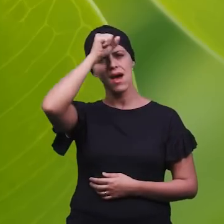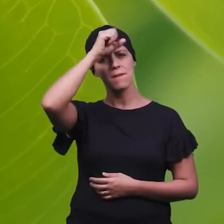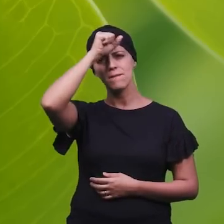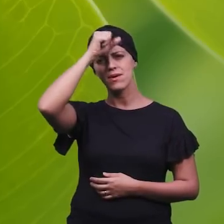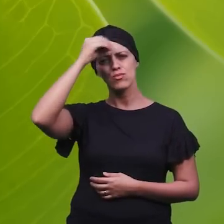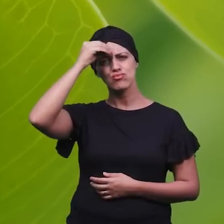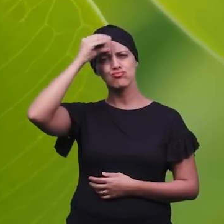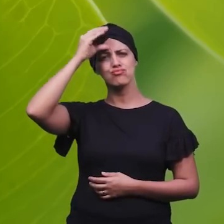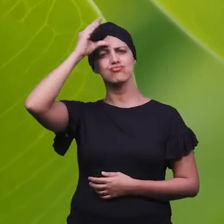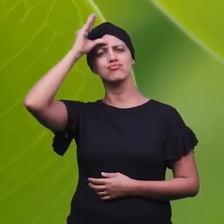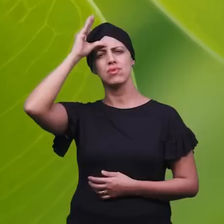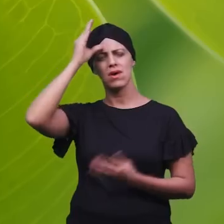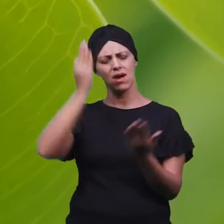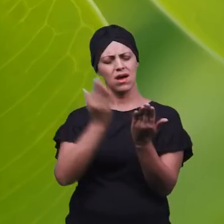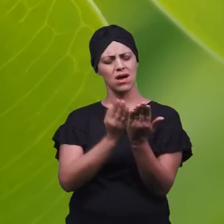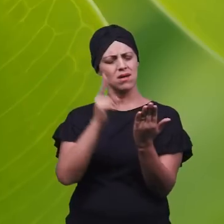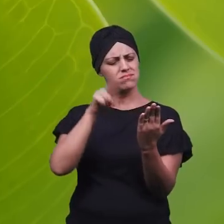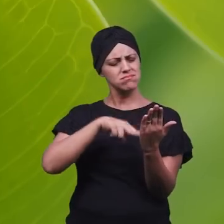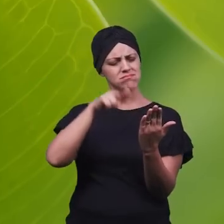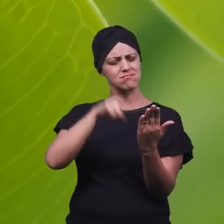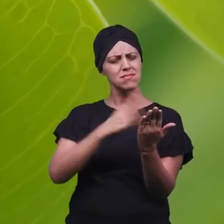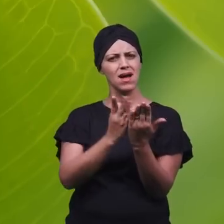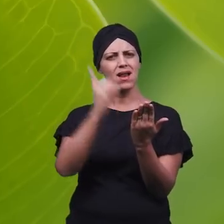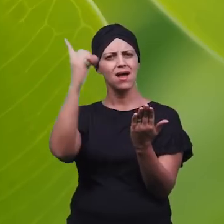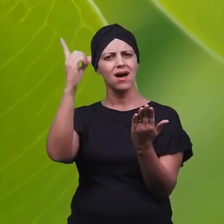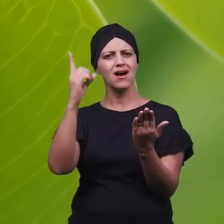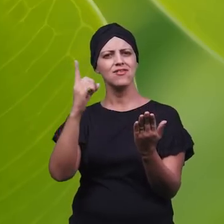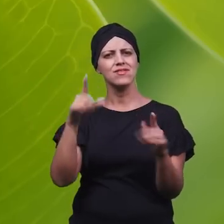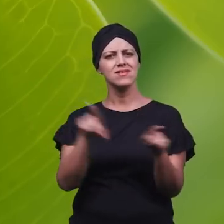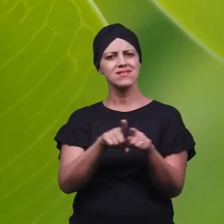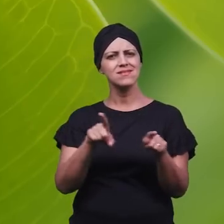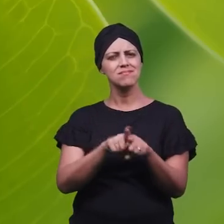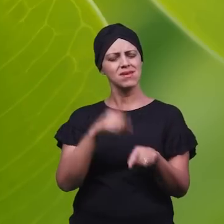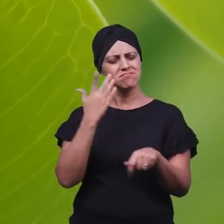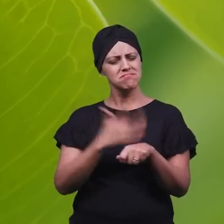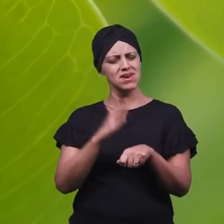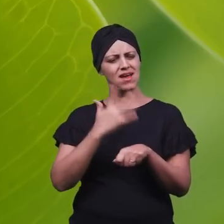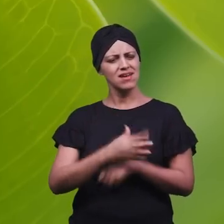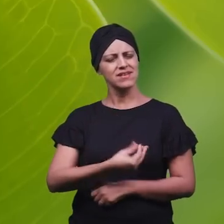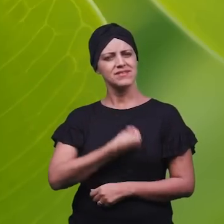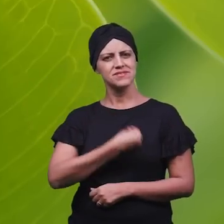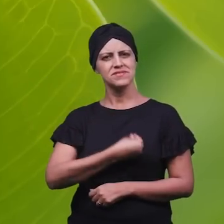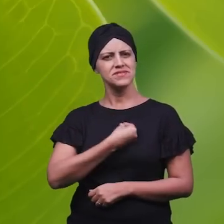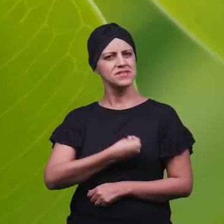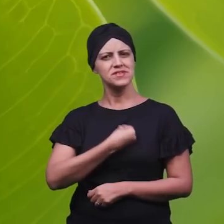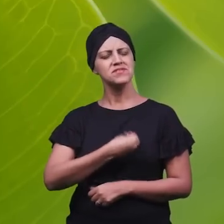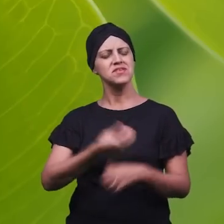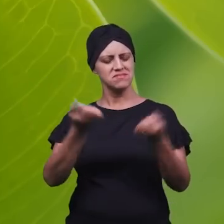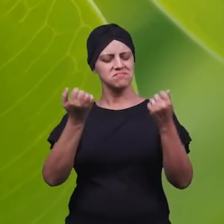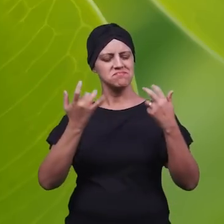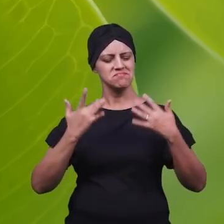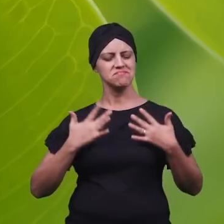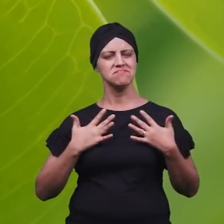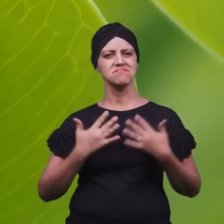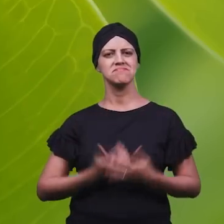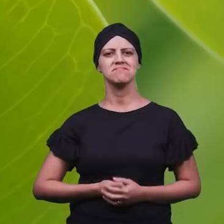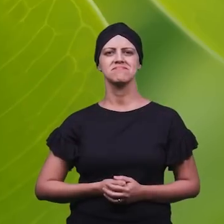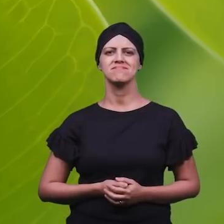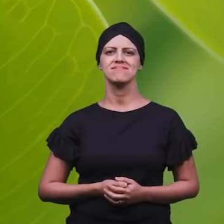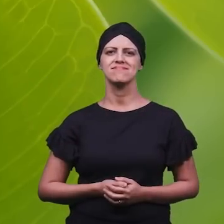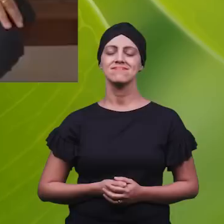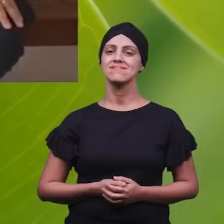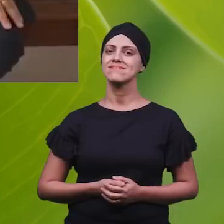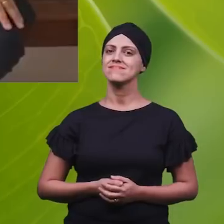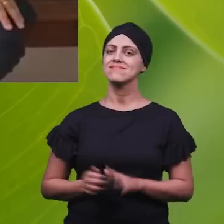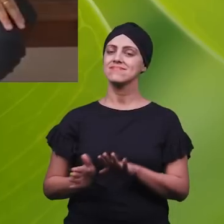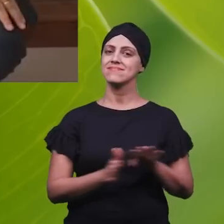aprendido muito sobre a palavra do Senhor e nós temos vivido isso no nosso dia a dia. Tem sido uma bênção para as nossas